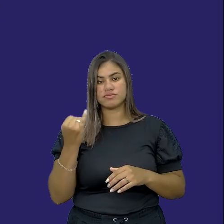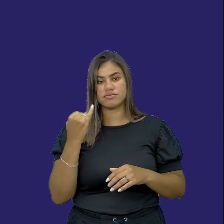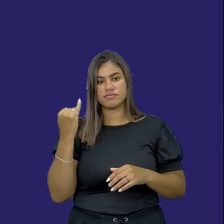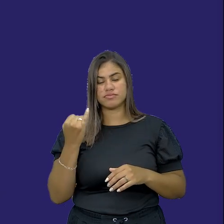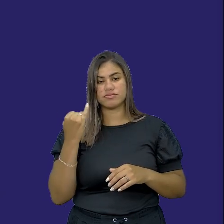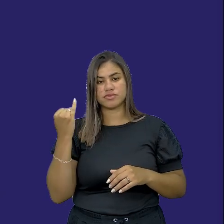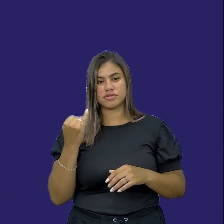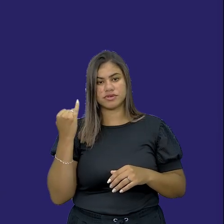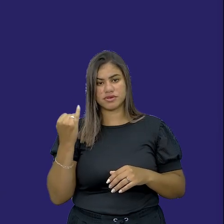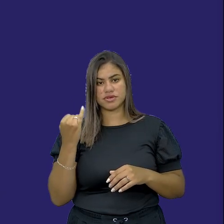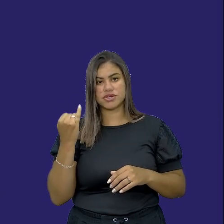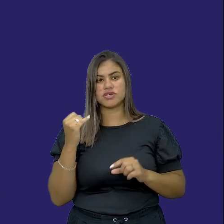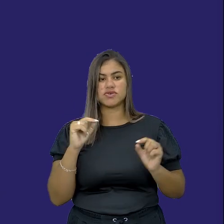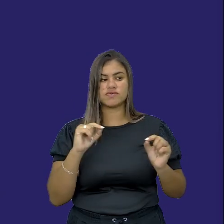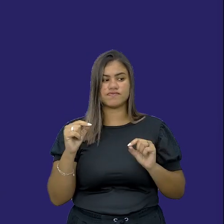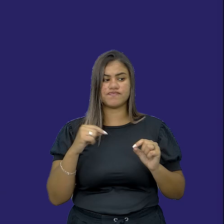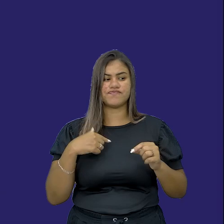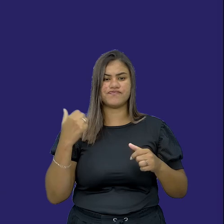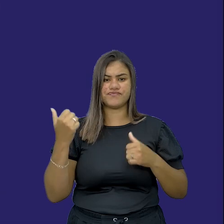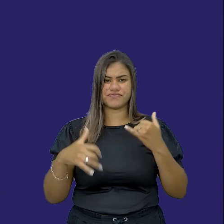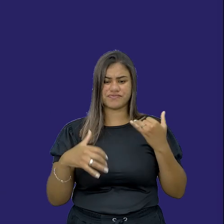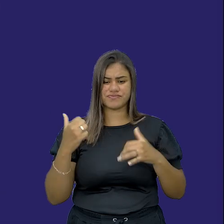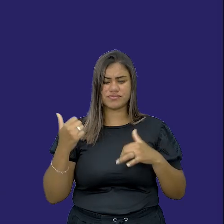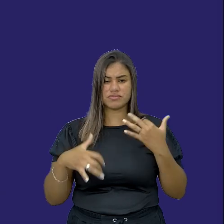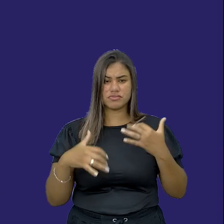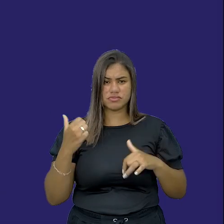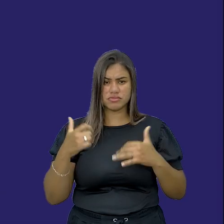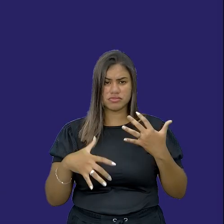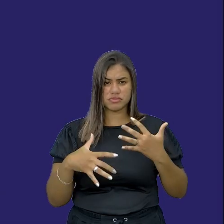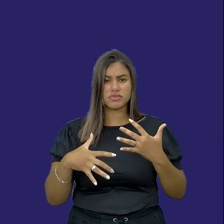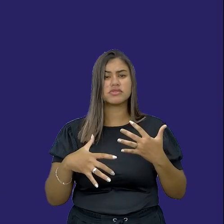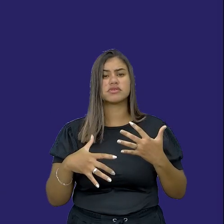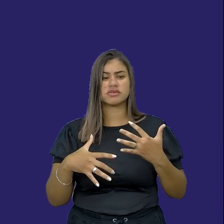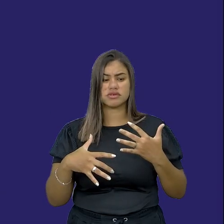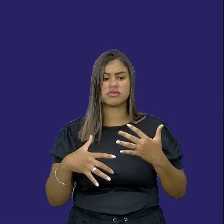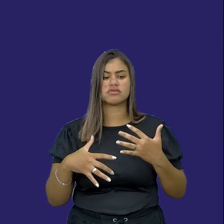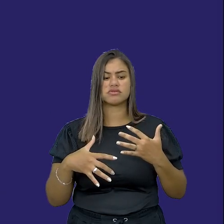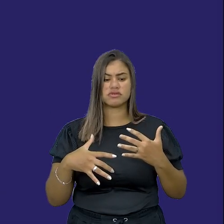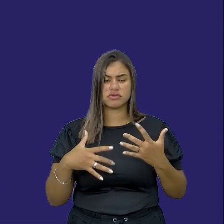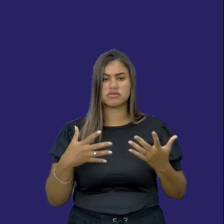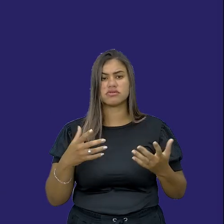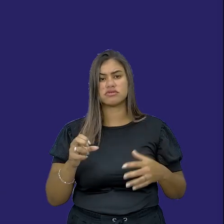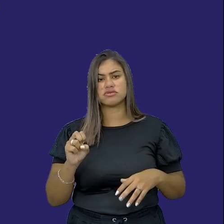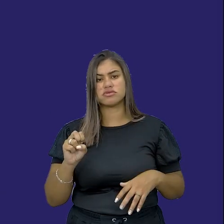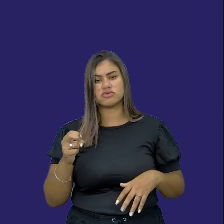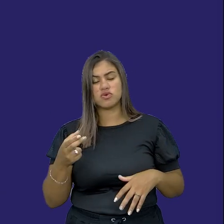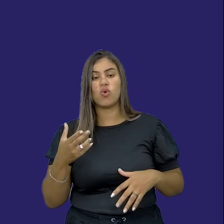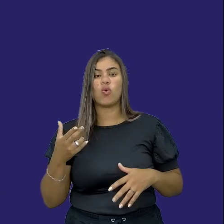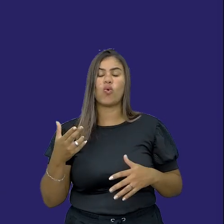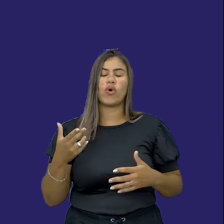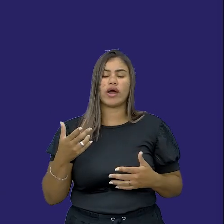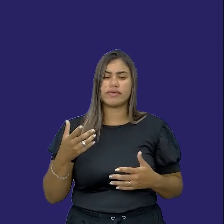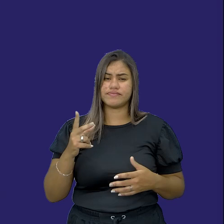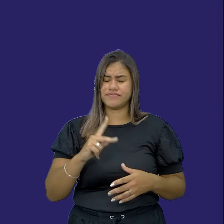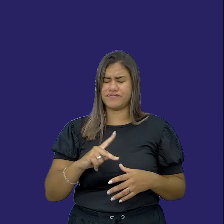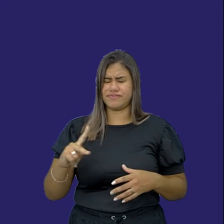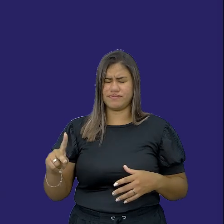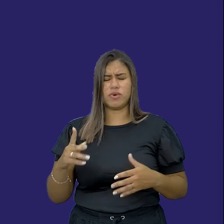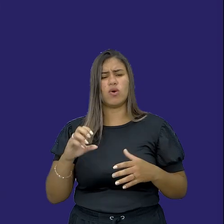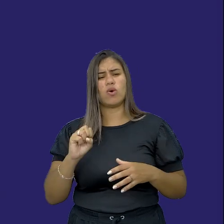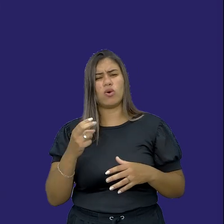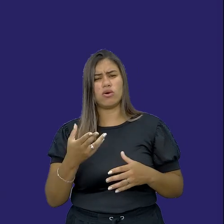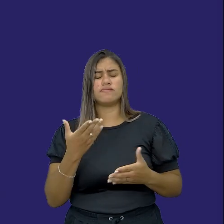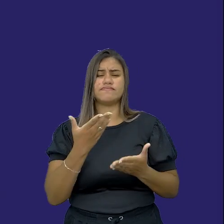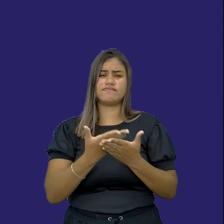eu me proponho a explicar para um pequeno grupo ou para um colega meu de classe ao lado,